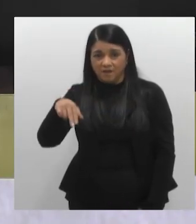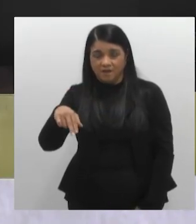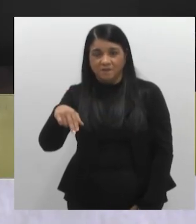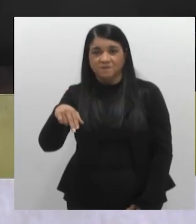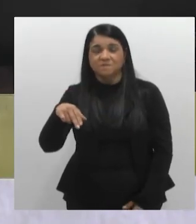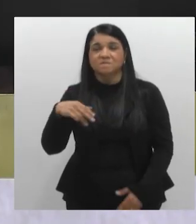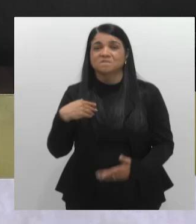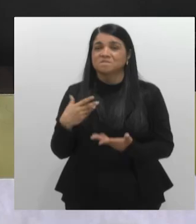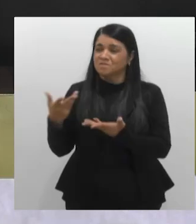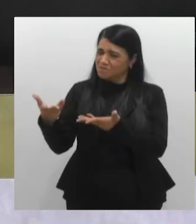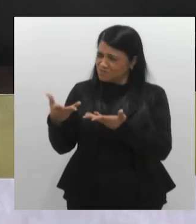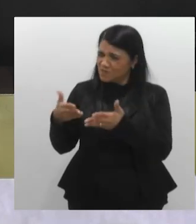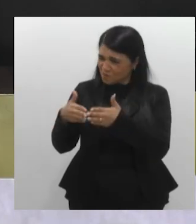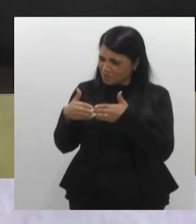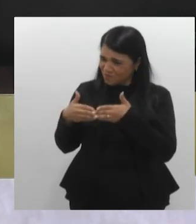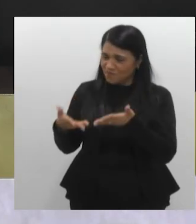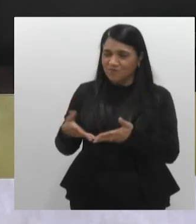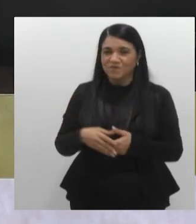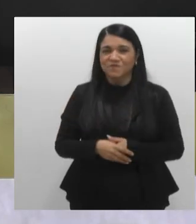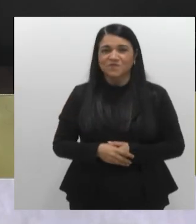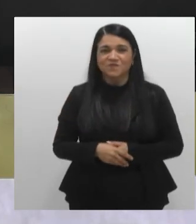favor, irmã.